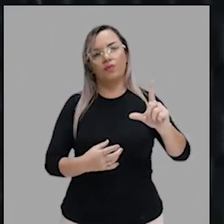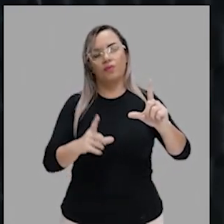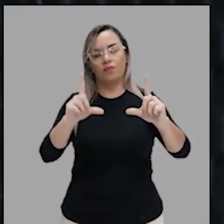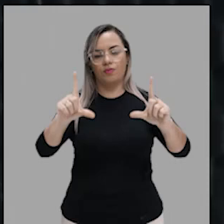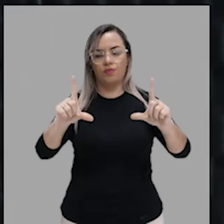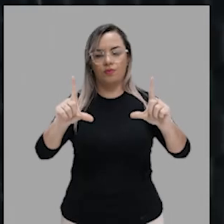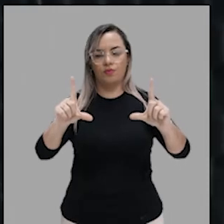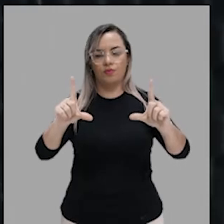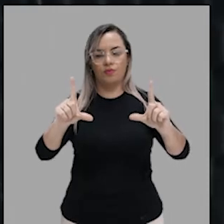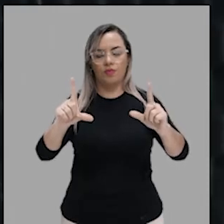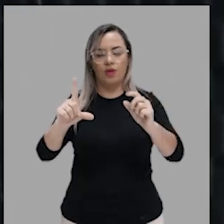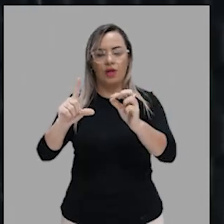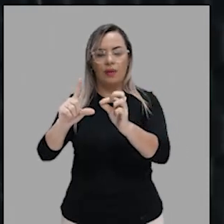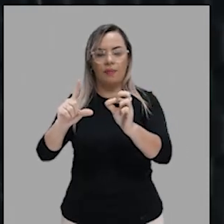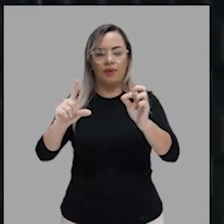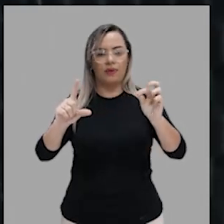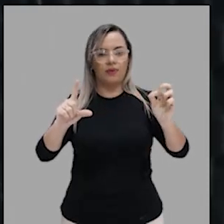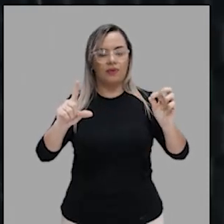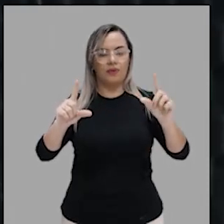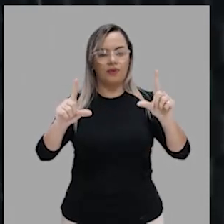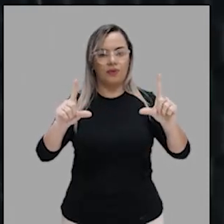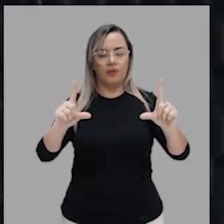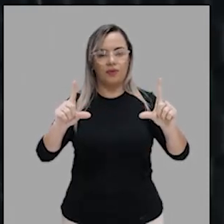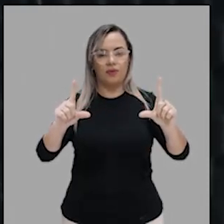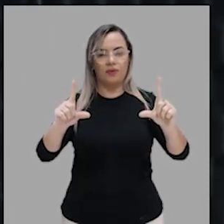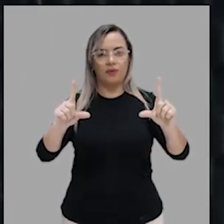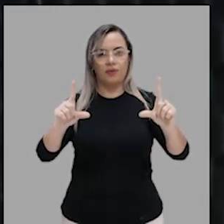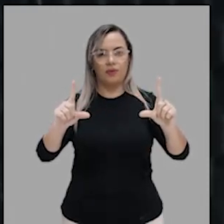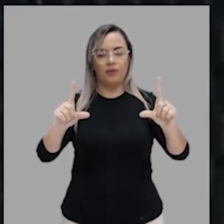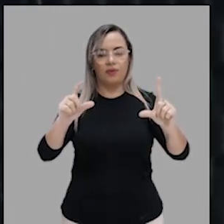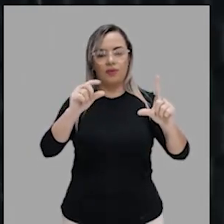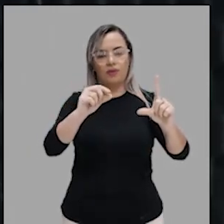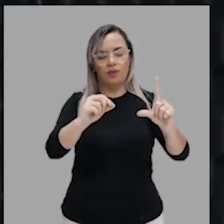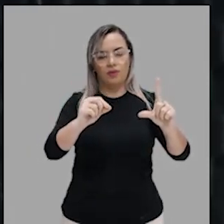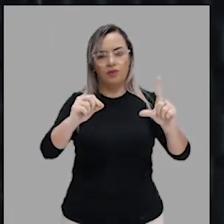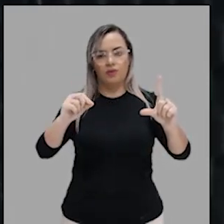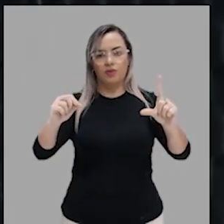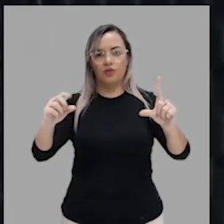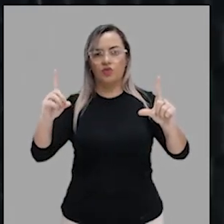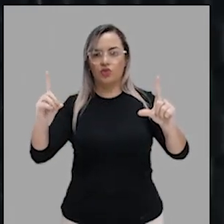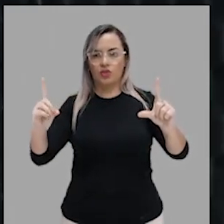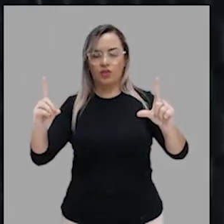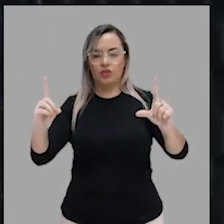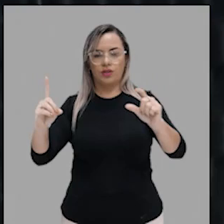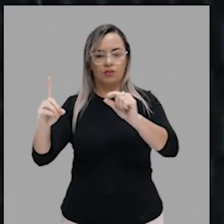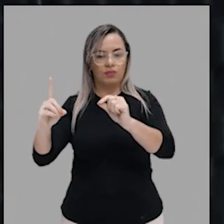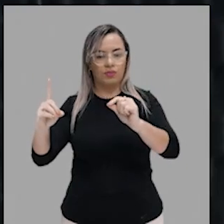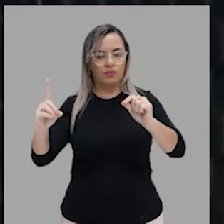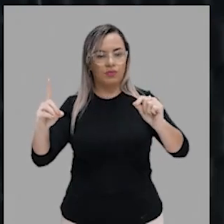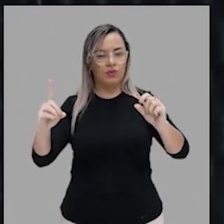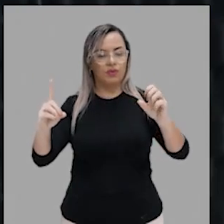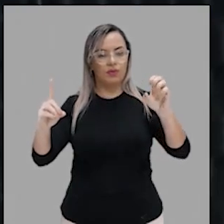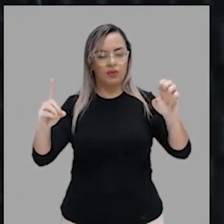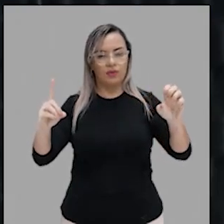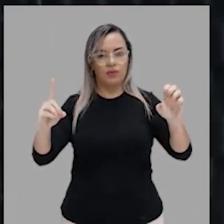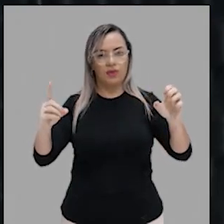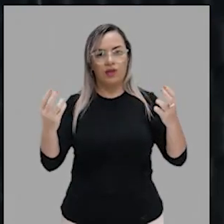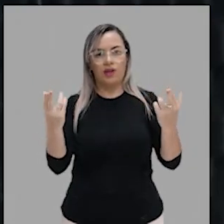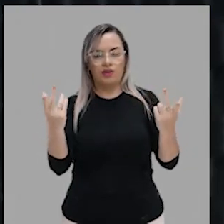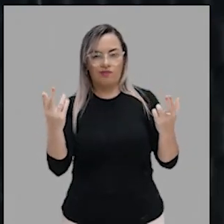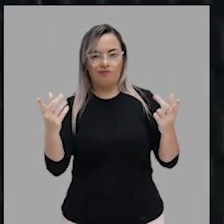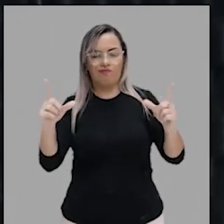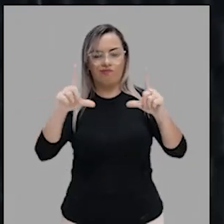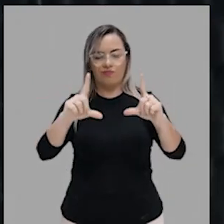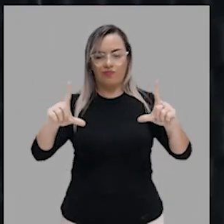ter para a sua esquerda será a mesma distância para a sua direita. Certo? Então, isso aqui é um